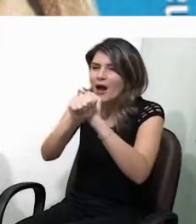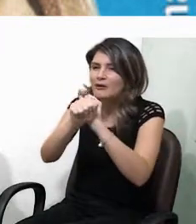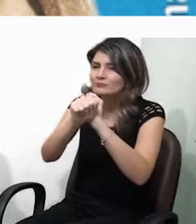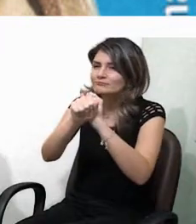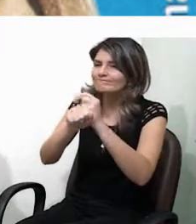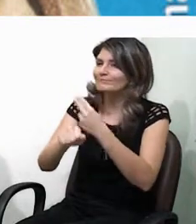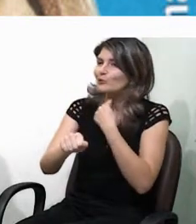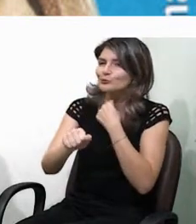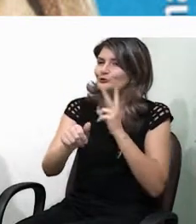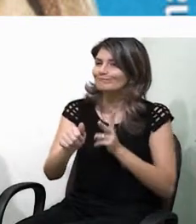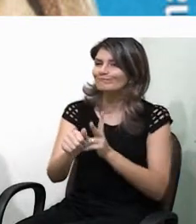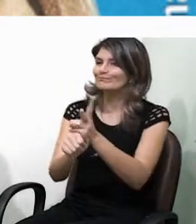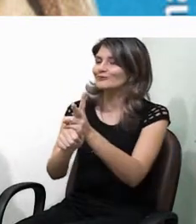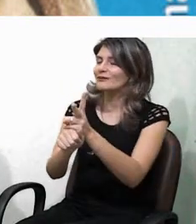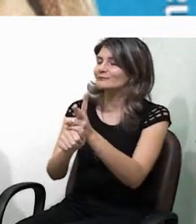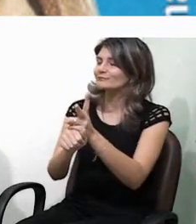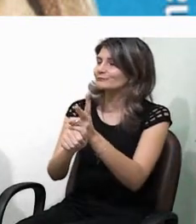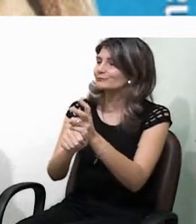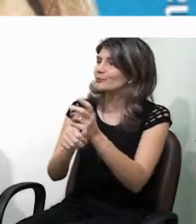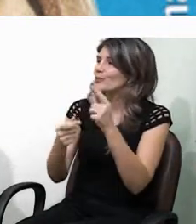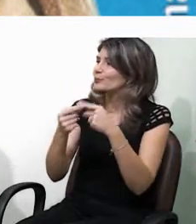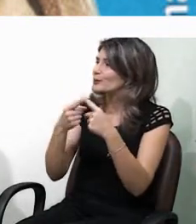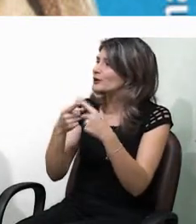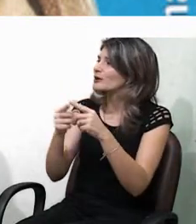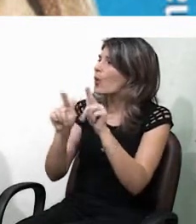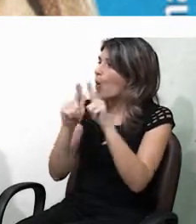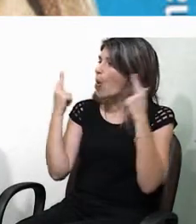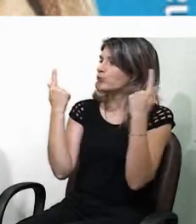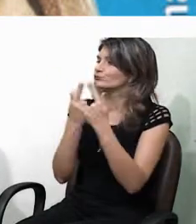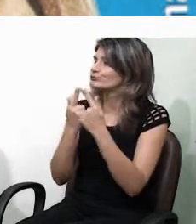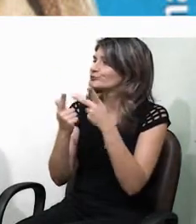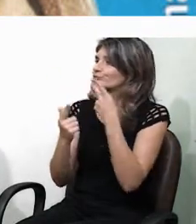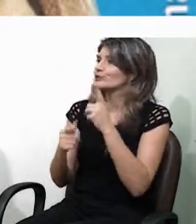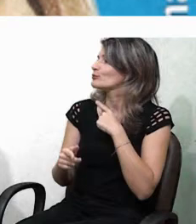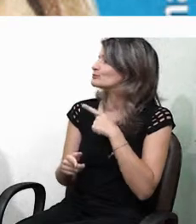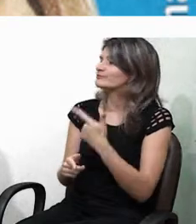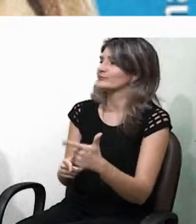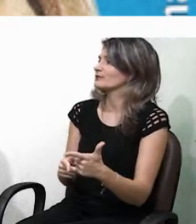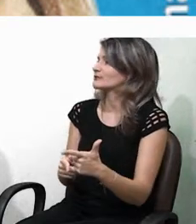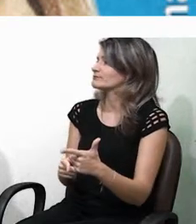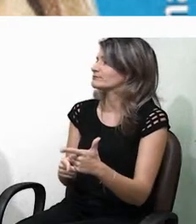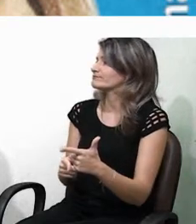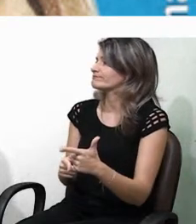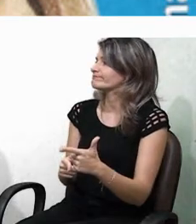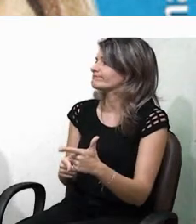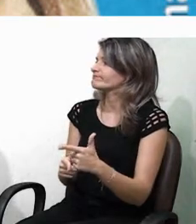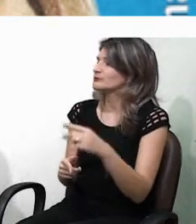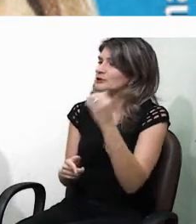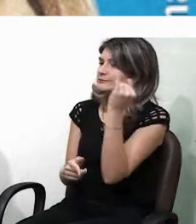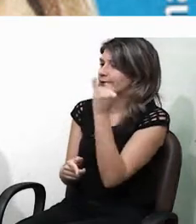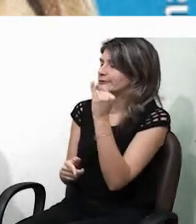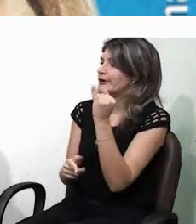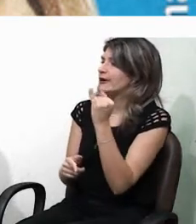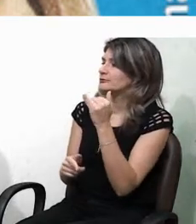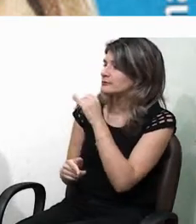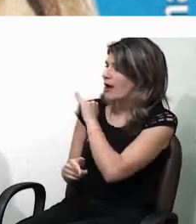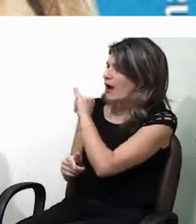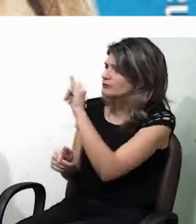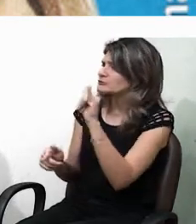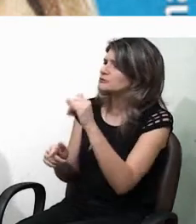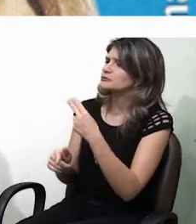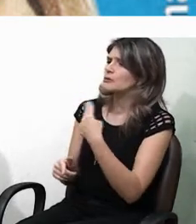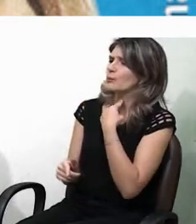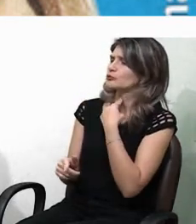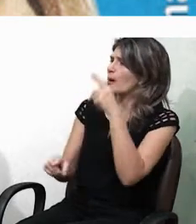cá, insistiu na educação dos surdos, foi regredido, né? Teve um problema de muitos